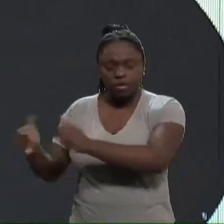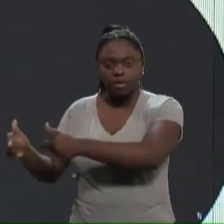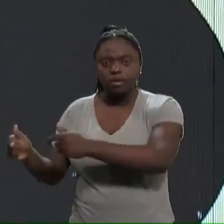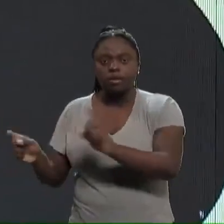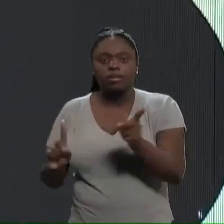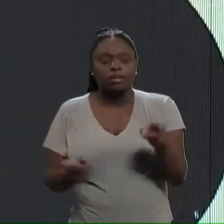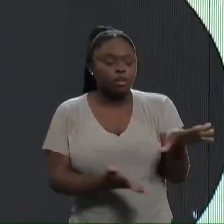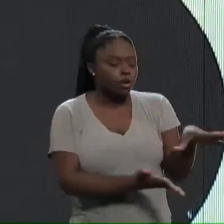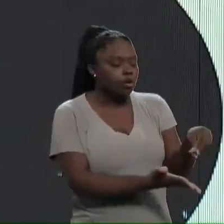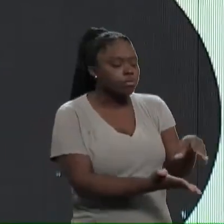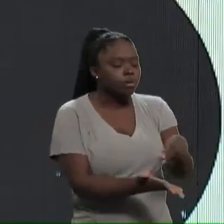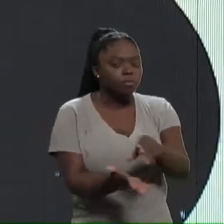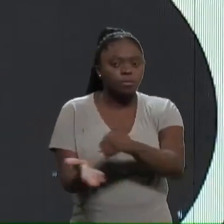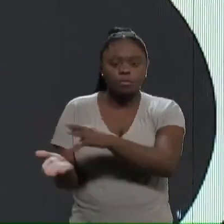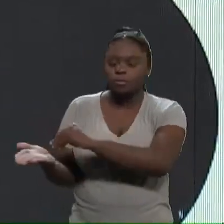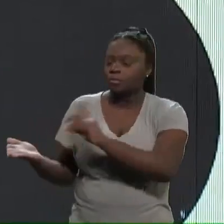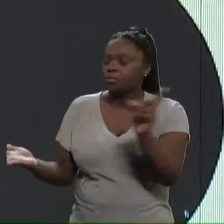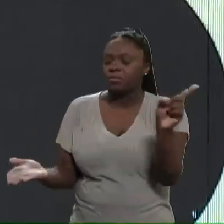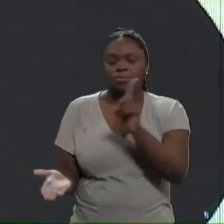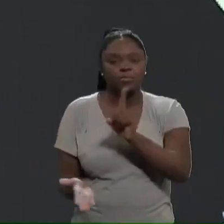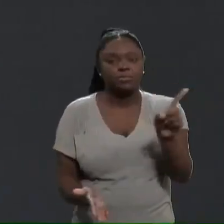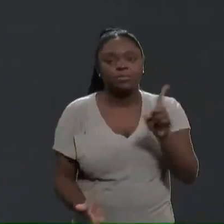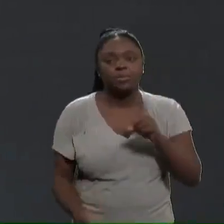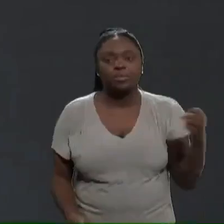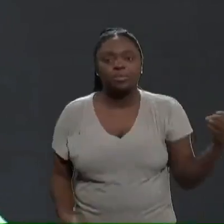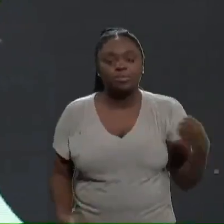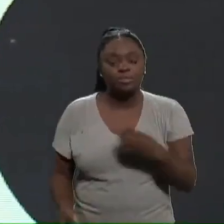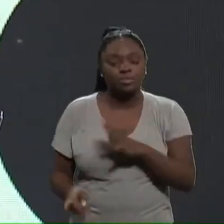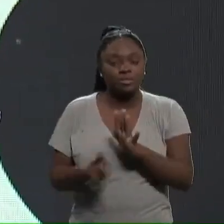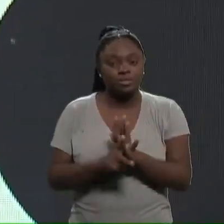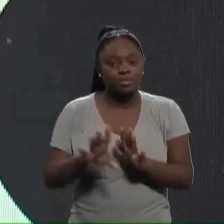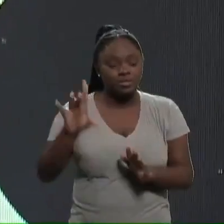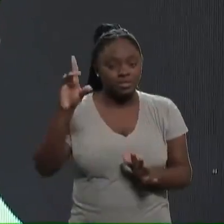O novo de Deus é singular. Fique de pé nessa manhã.